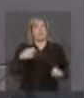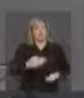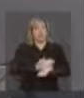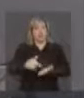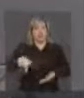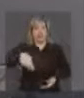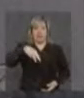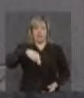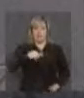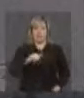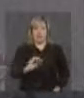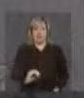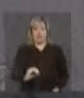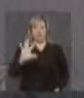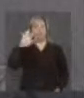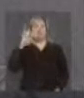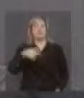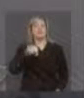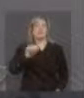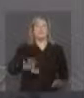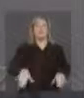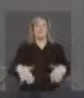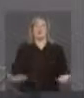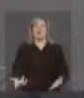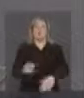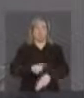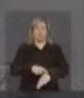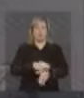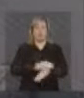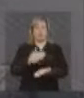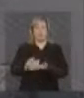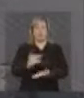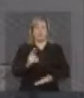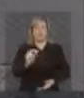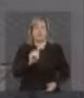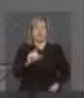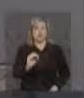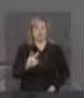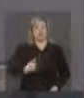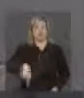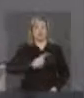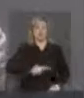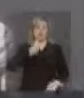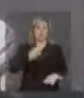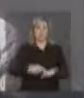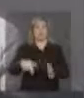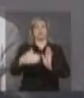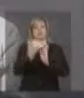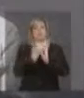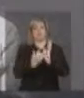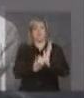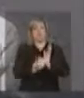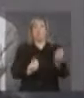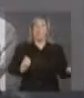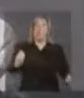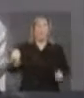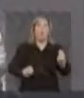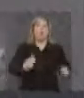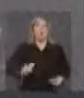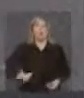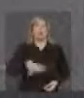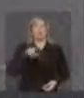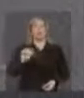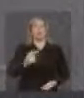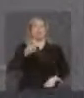de maio, definir em que prazo que nós vamos cumprir esse programa, como nós vamos cumprir esse programa